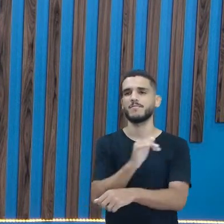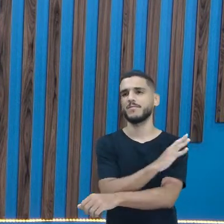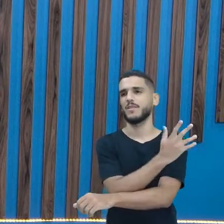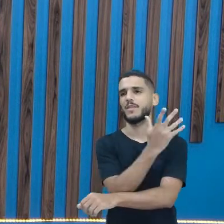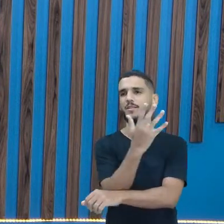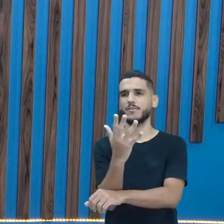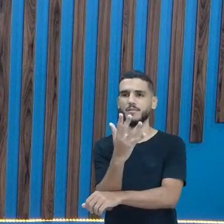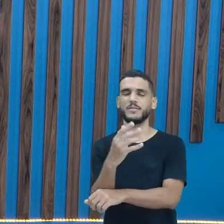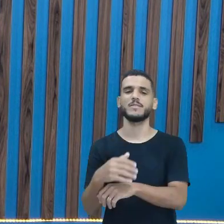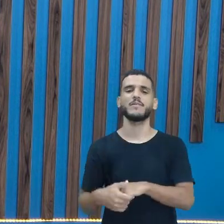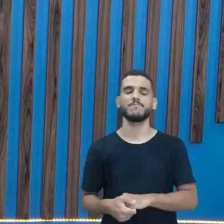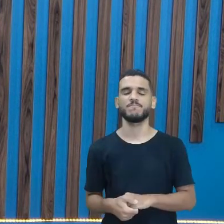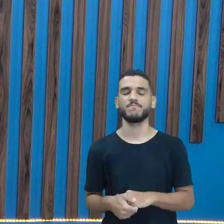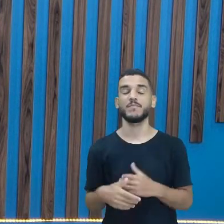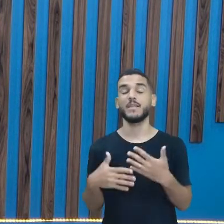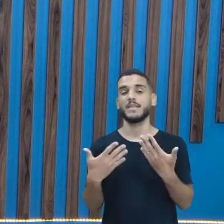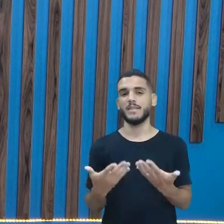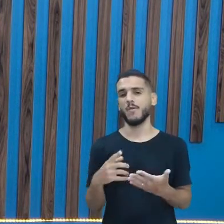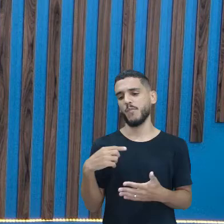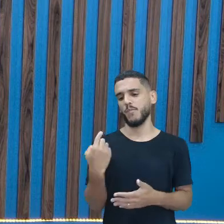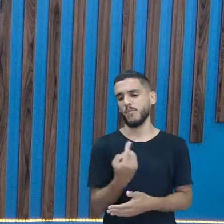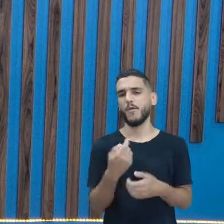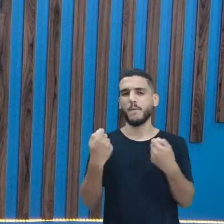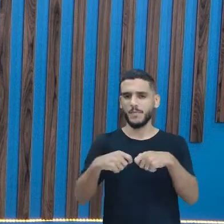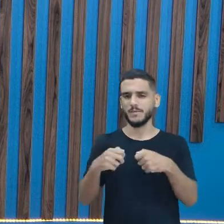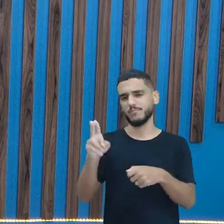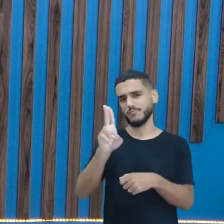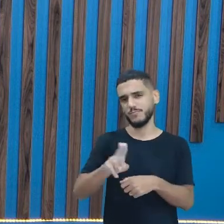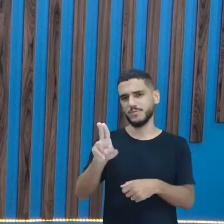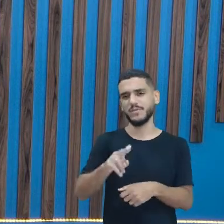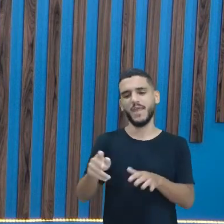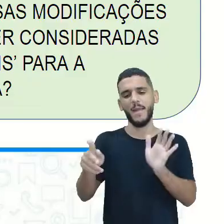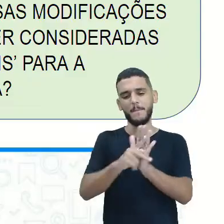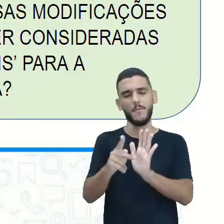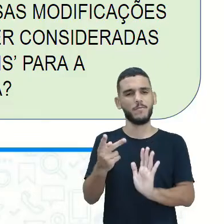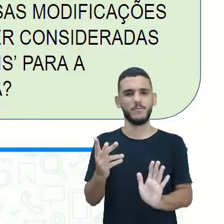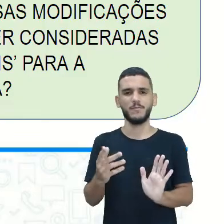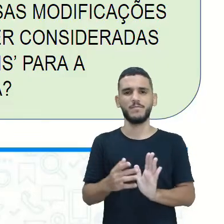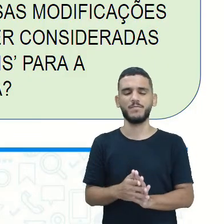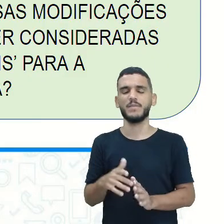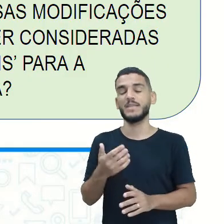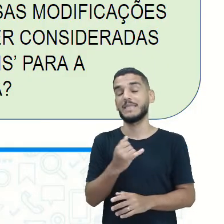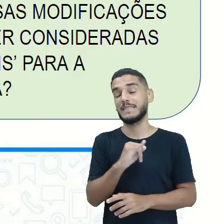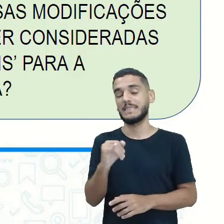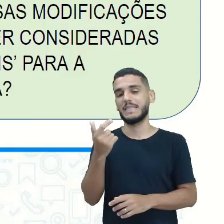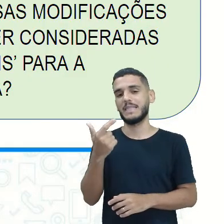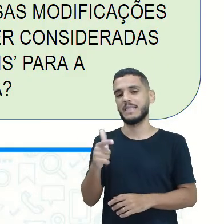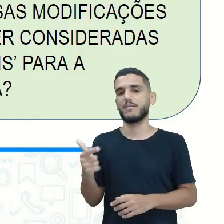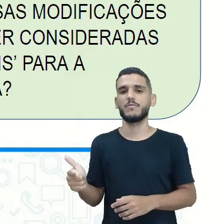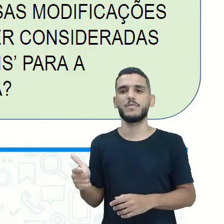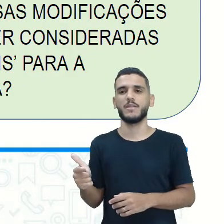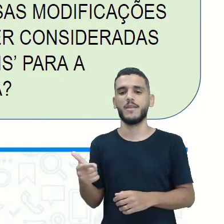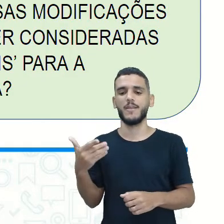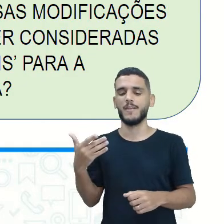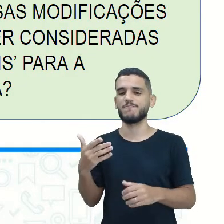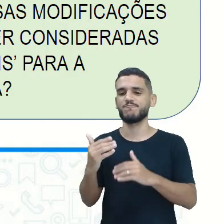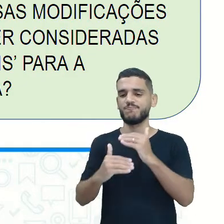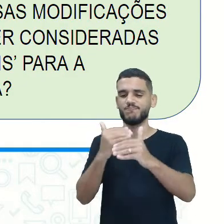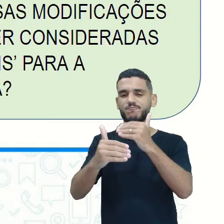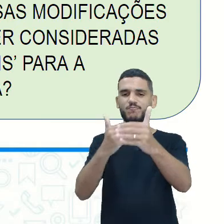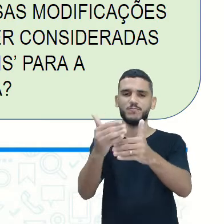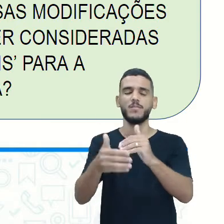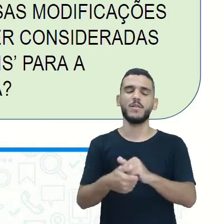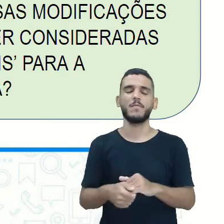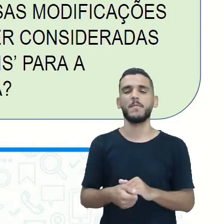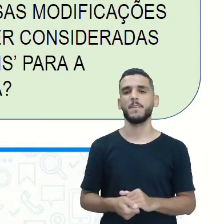Afinal, as coisas estão aí para serem utilizadas por nós, né? Senão não haveria o progresso. Já Debré é parisiense.